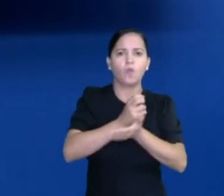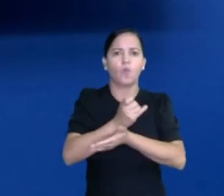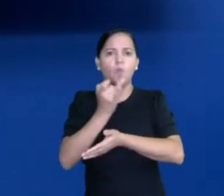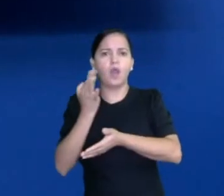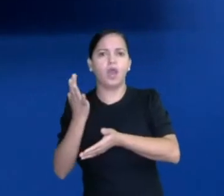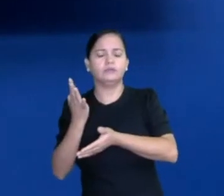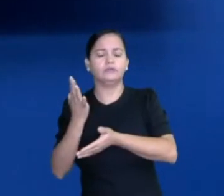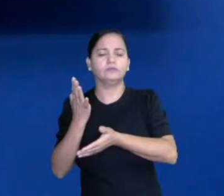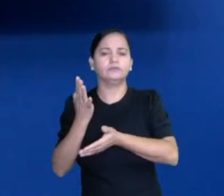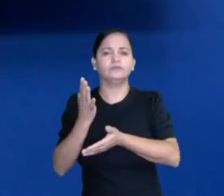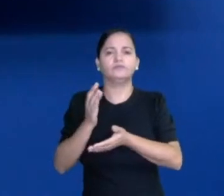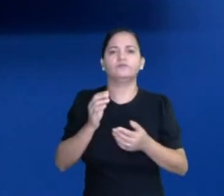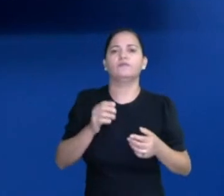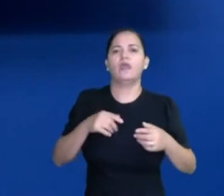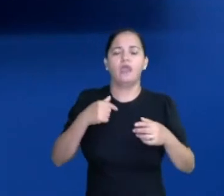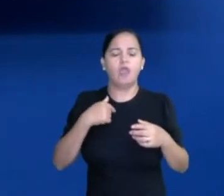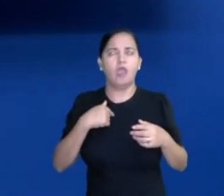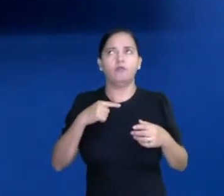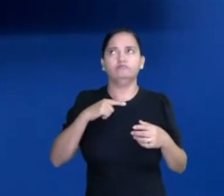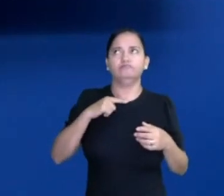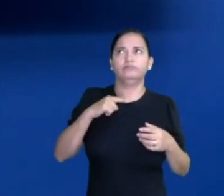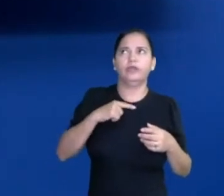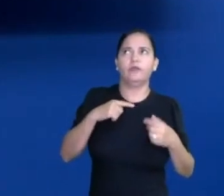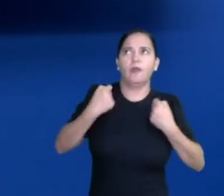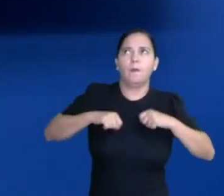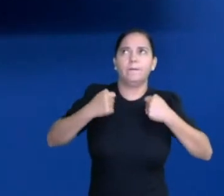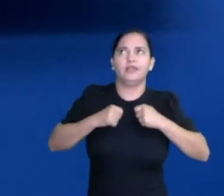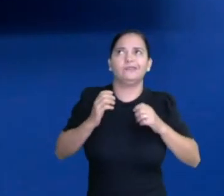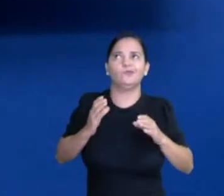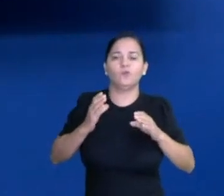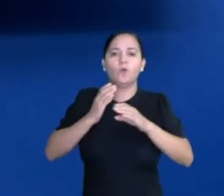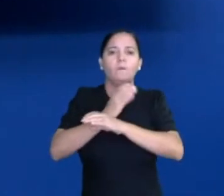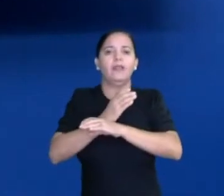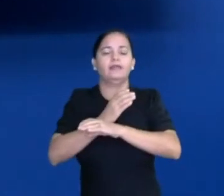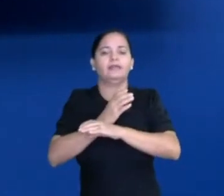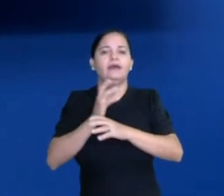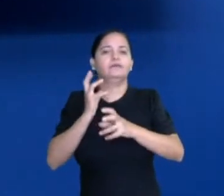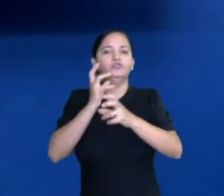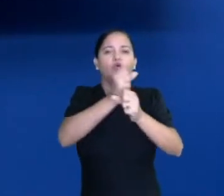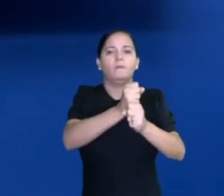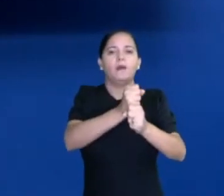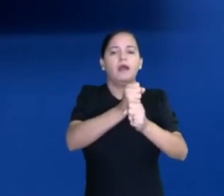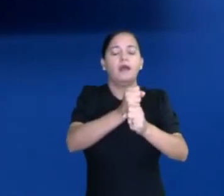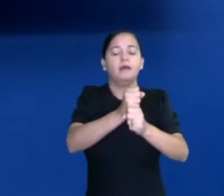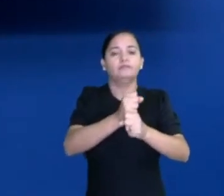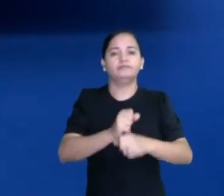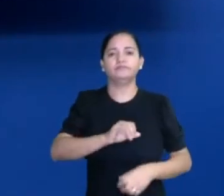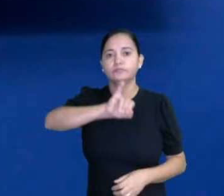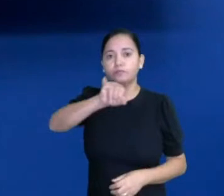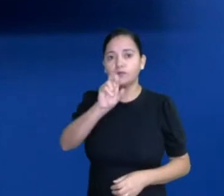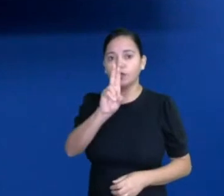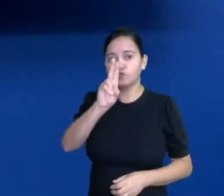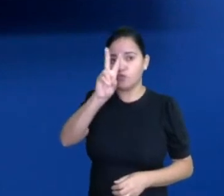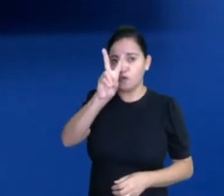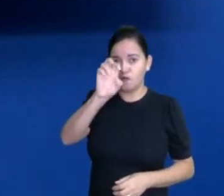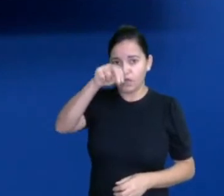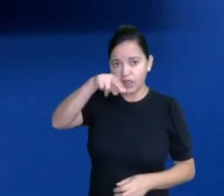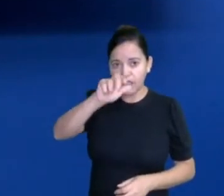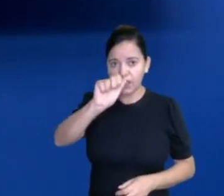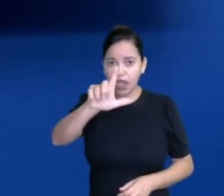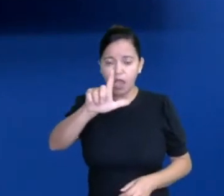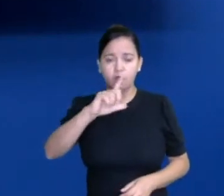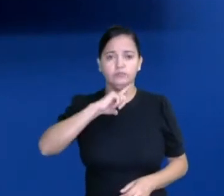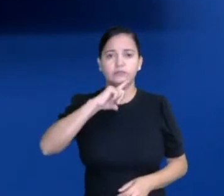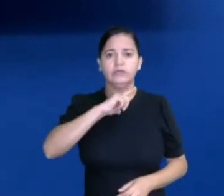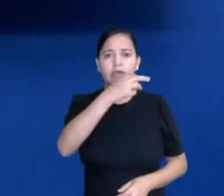um valor e preciso completar. Está faltando ainda dinheiro. Então, Juvenal tem R$300 na poupança